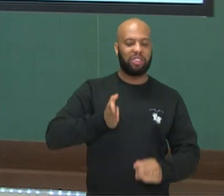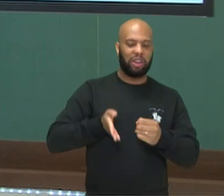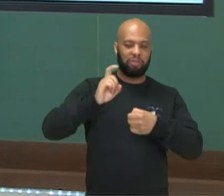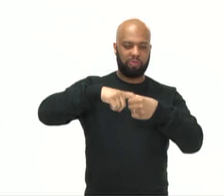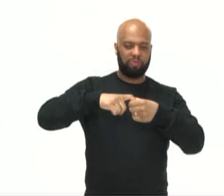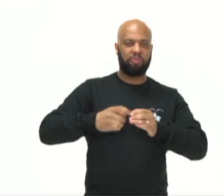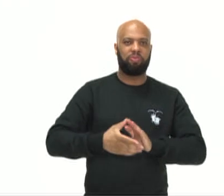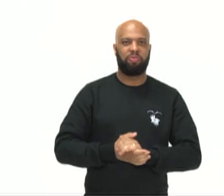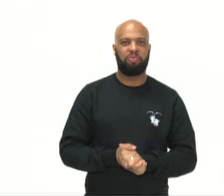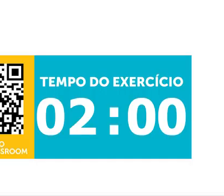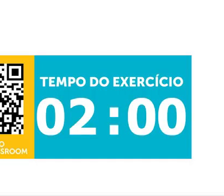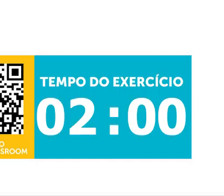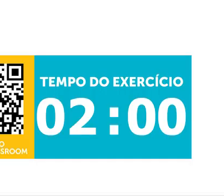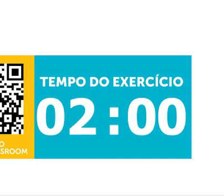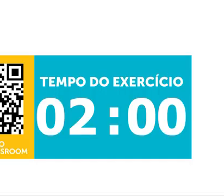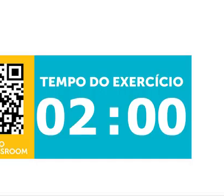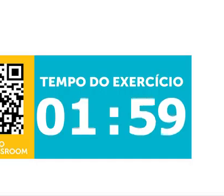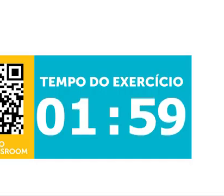já.